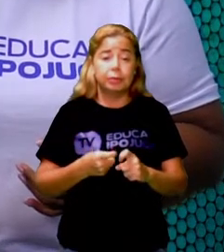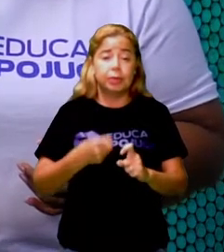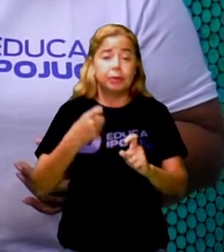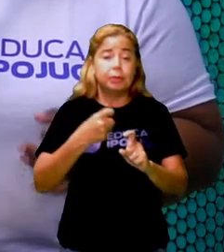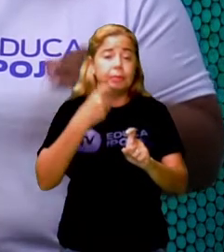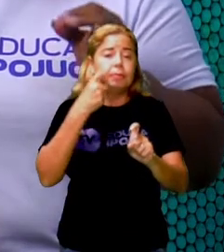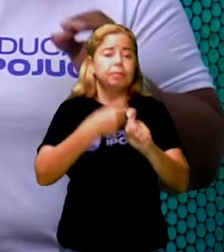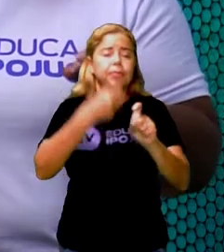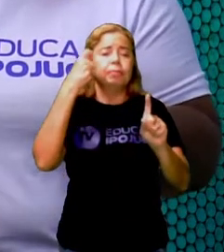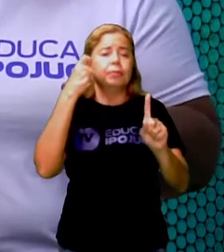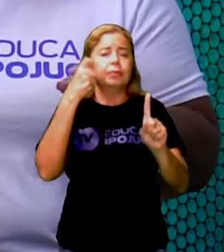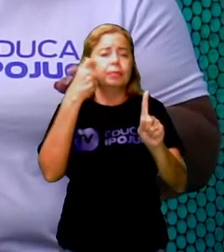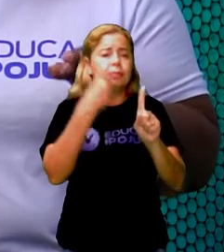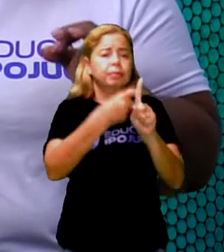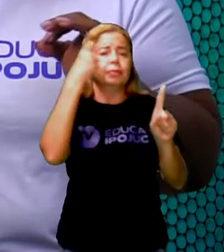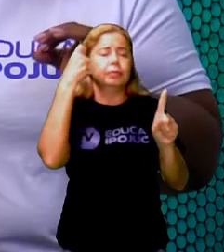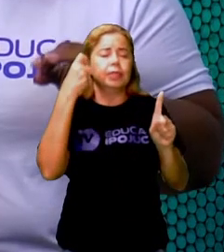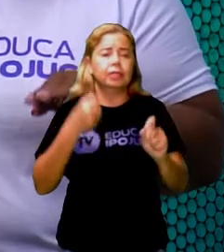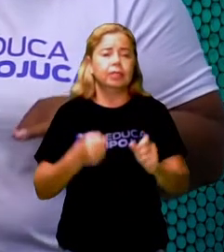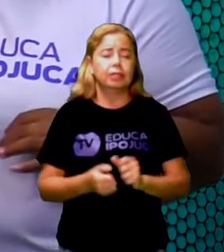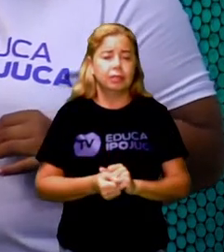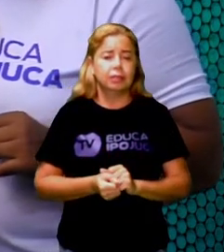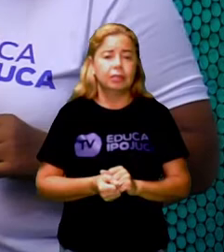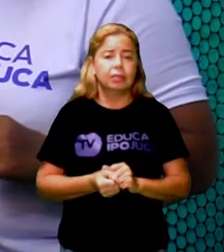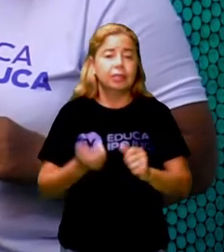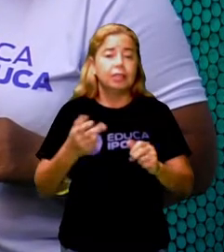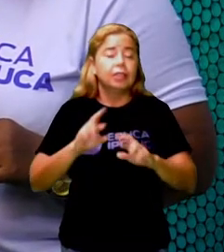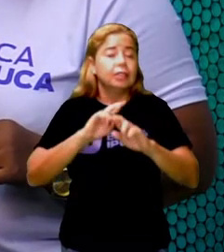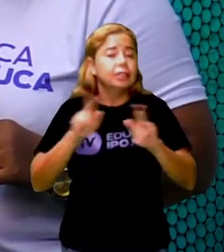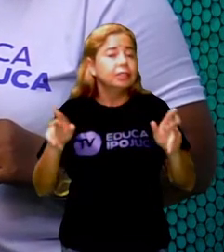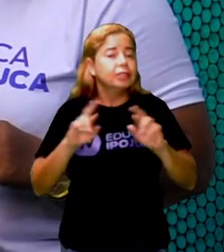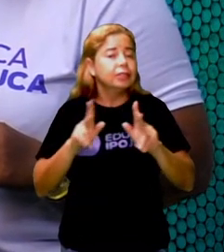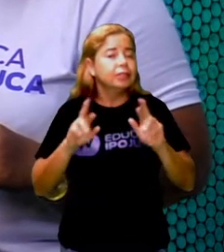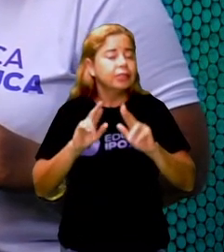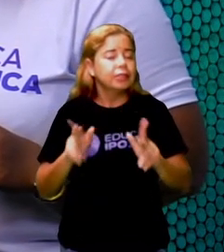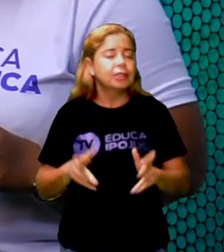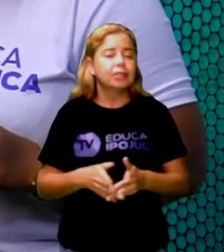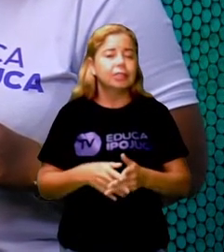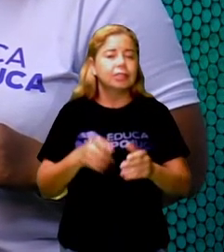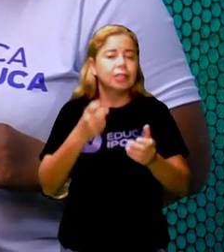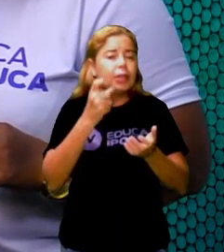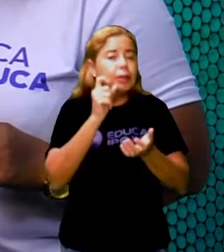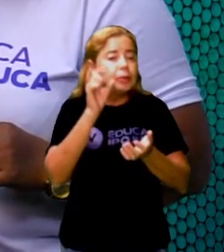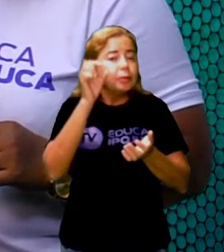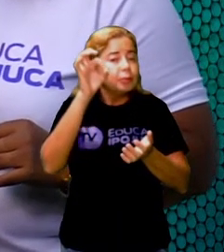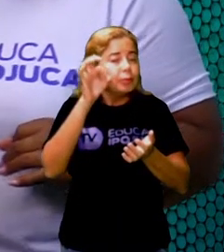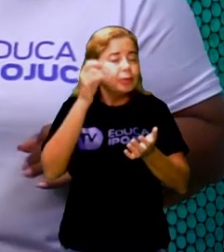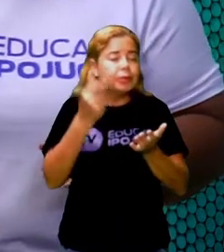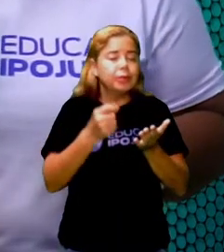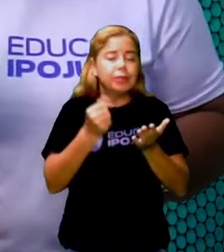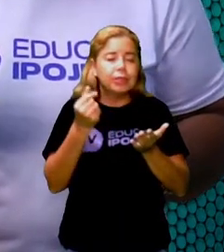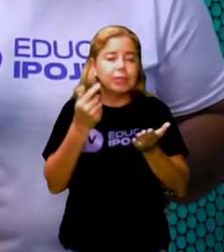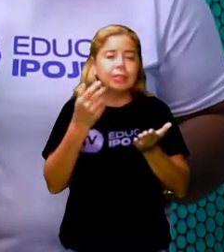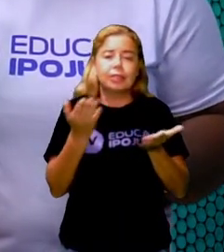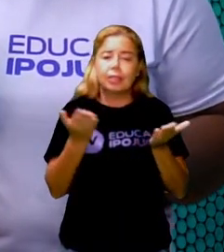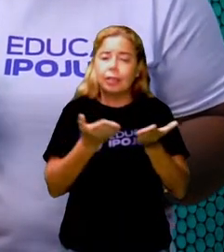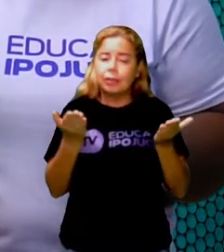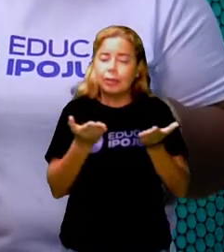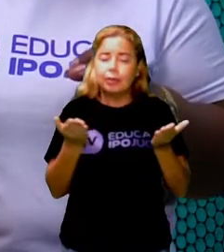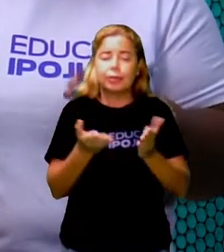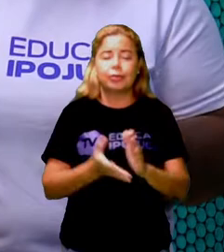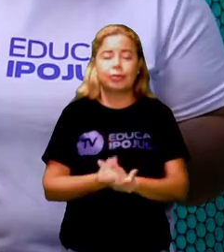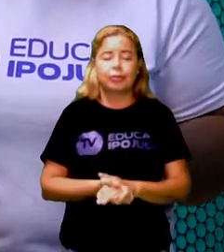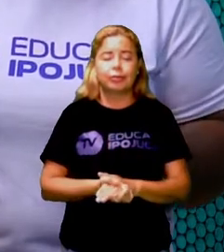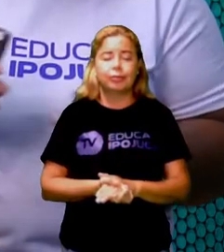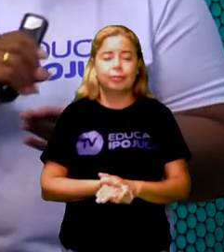tá? Então, eram bem diferentes da moeda que utilizamos hoje em dia. Ele